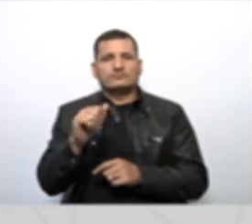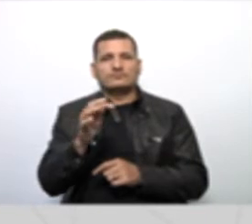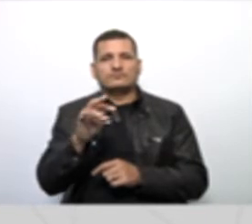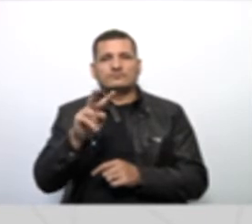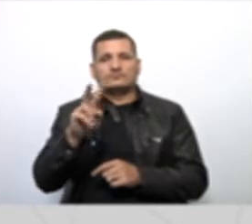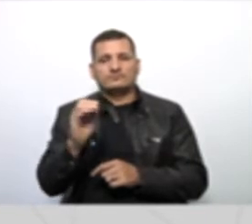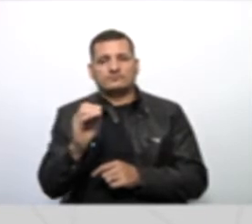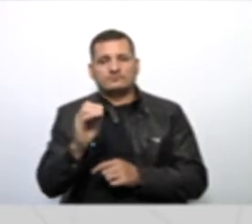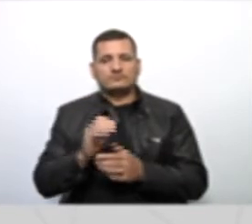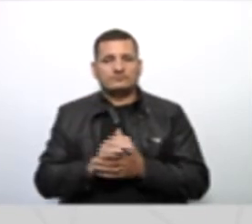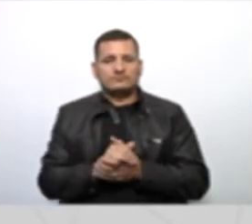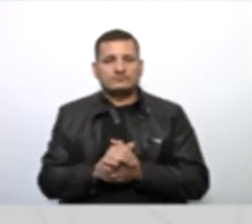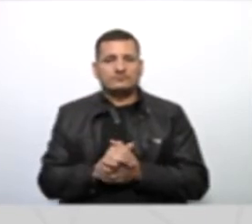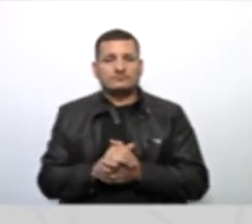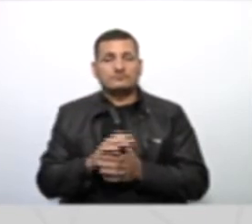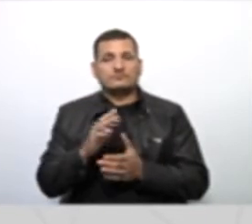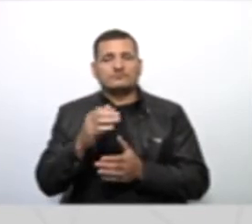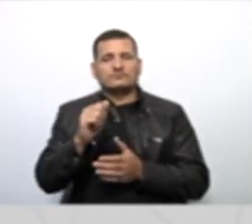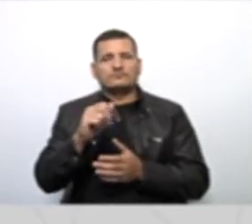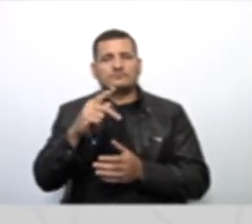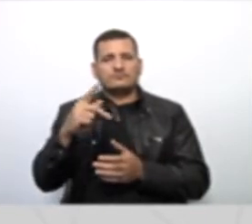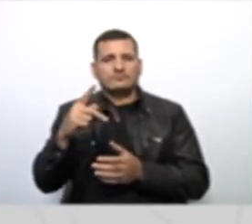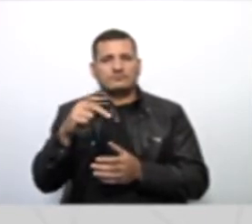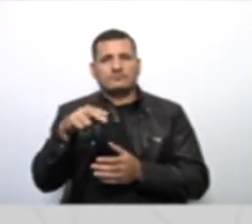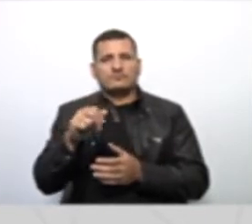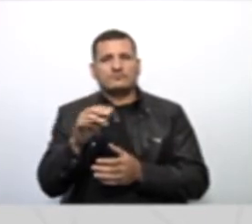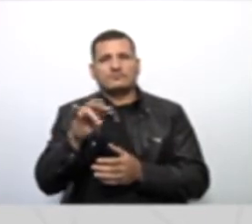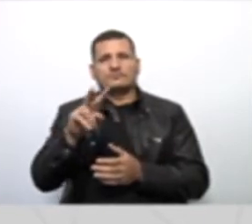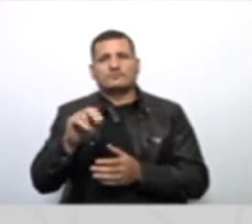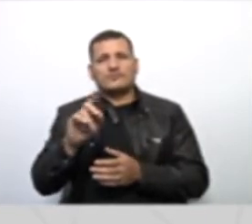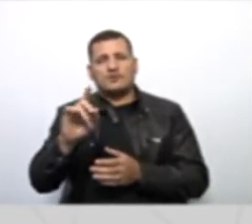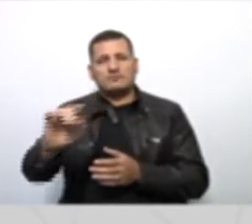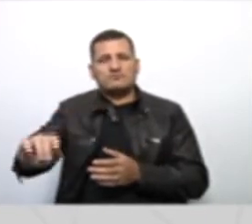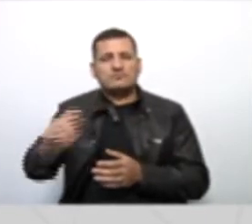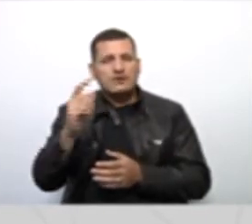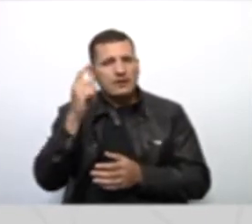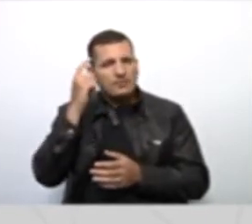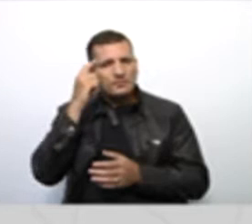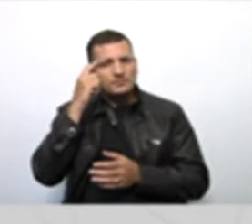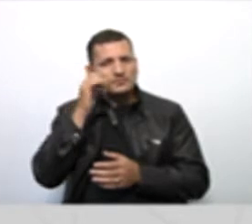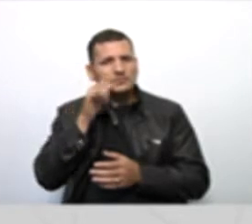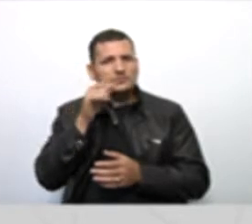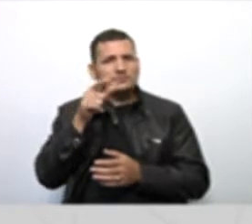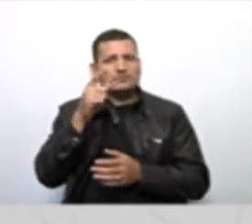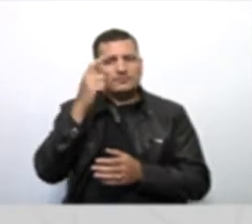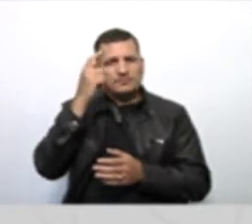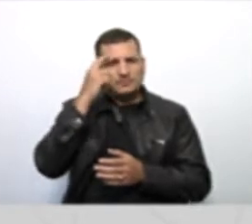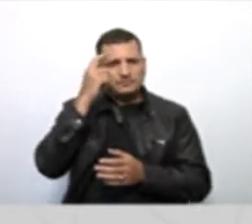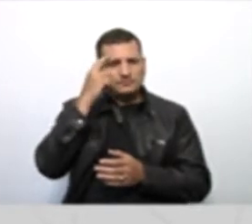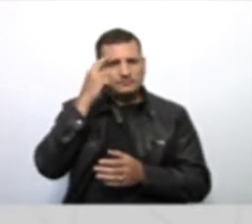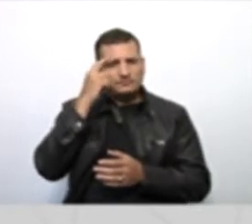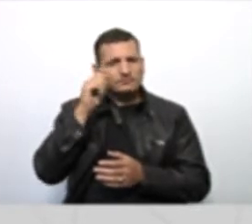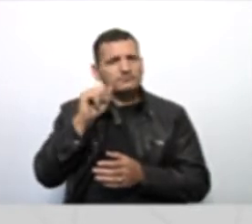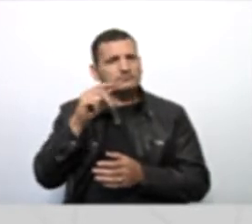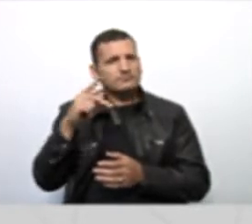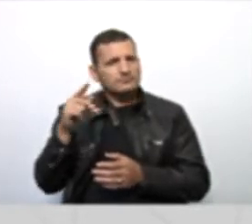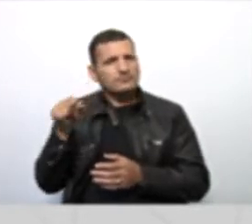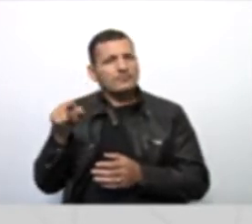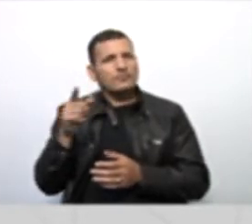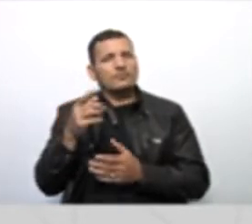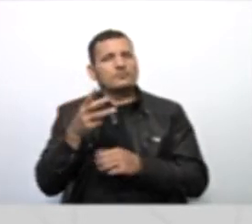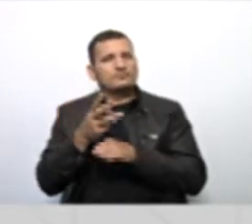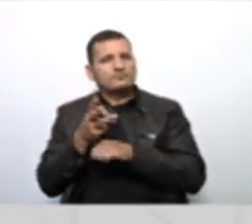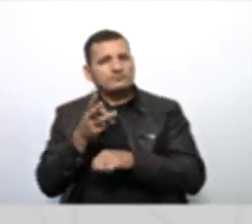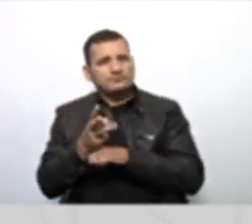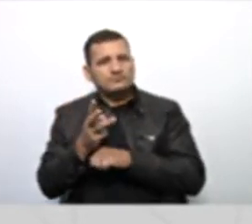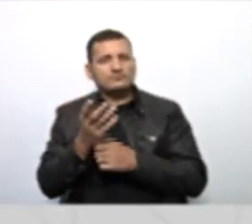nativo? Então, o aplicativo nativo é aquele que vem na cabeça. Se você pensou em um aplicativo, é aquele aplicativo lá do WhatsApp,